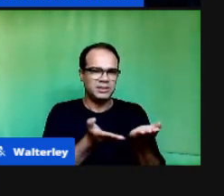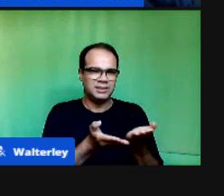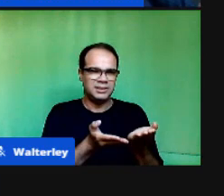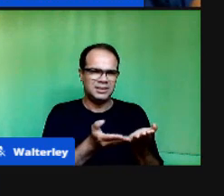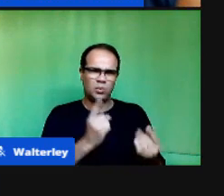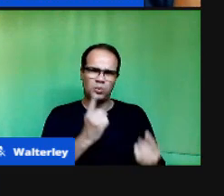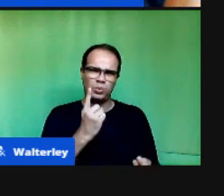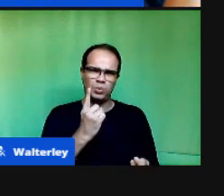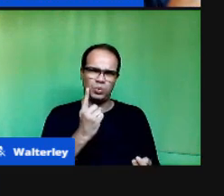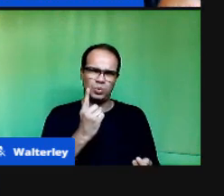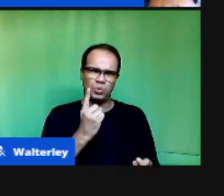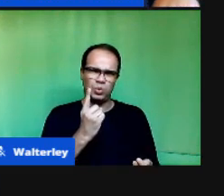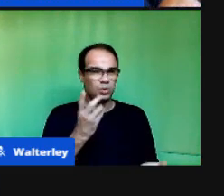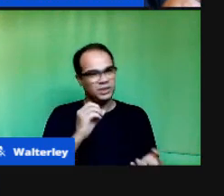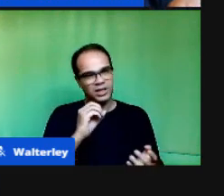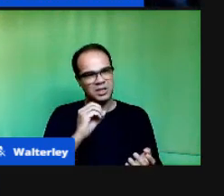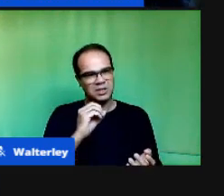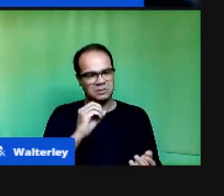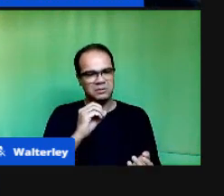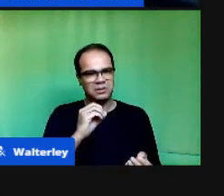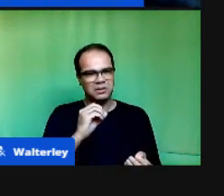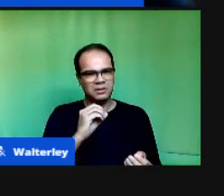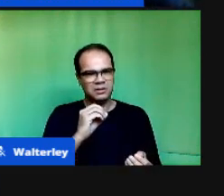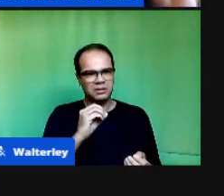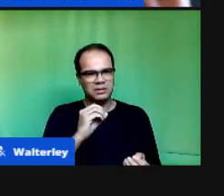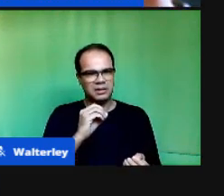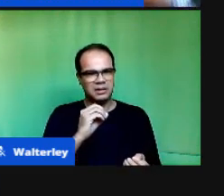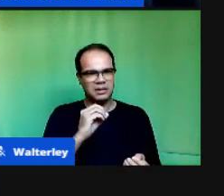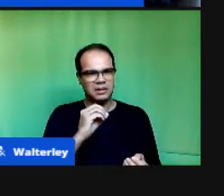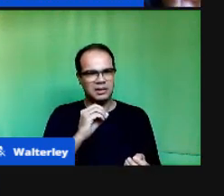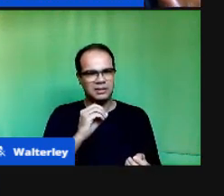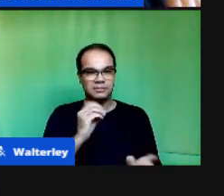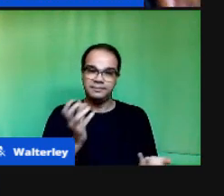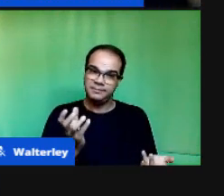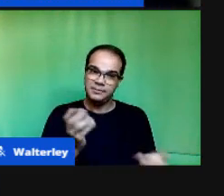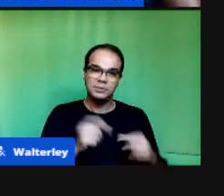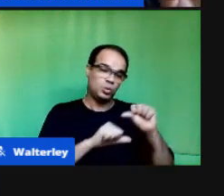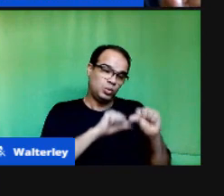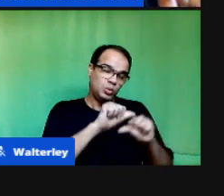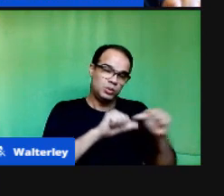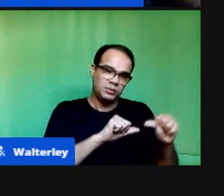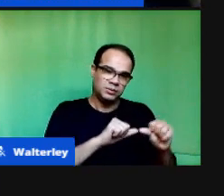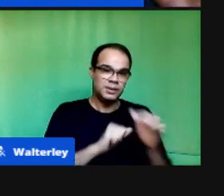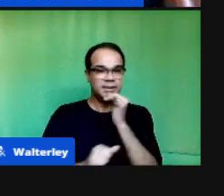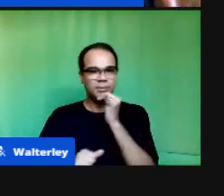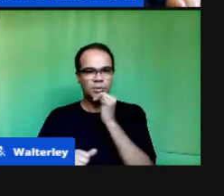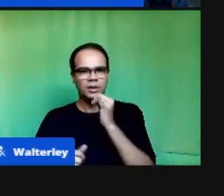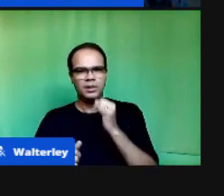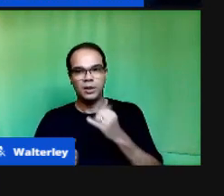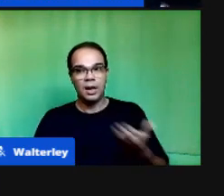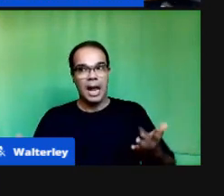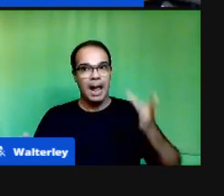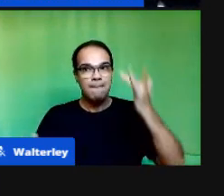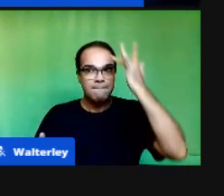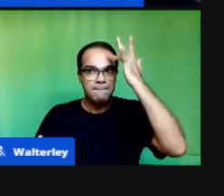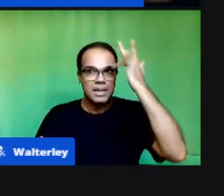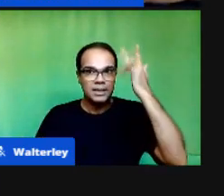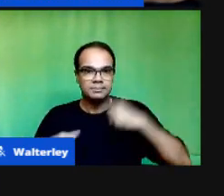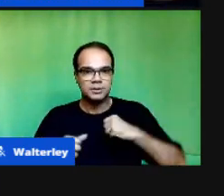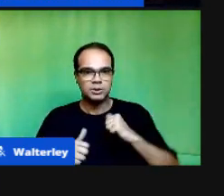tá 0. Não faço nada. Tá, se eu começar a correr amanhã, me propor a fazer isso, porque eu quero, porque eu preciso, eu tenho